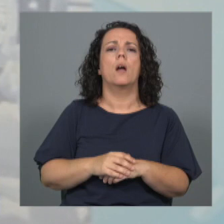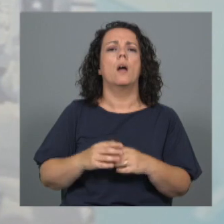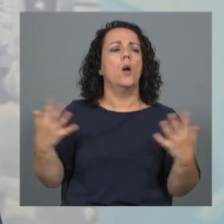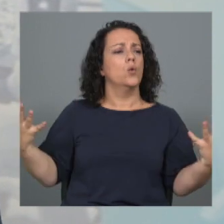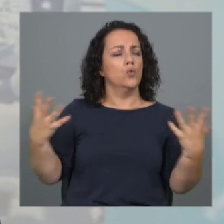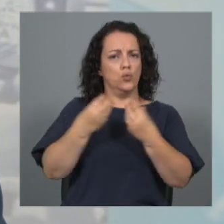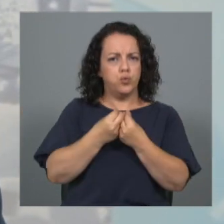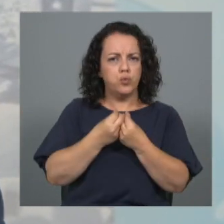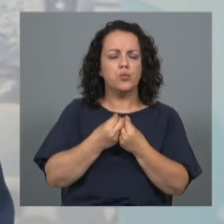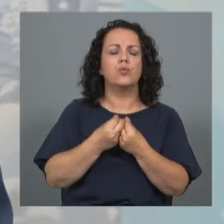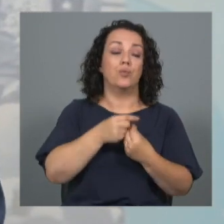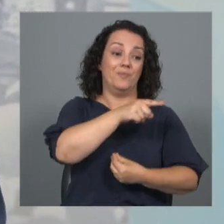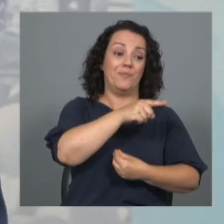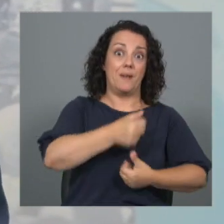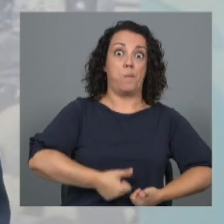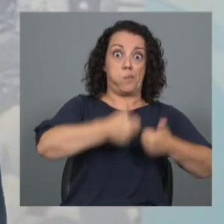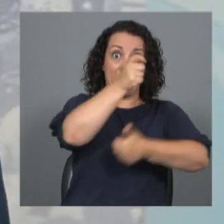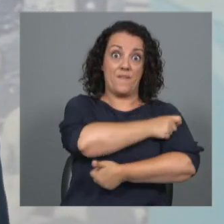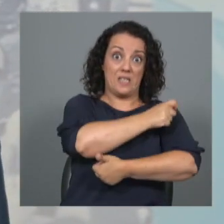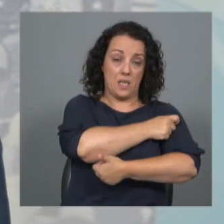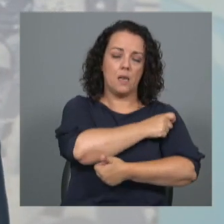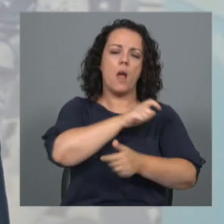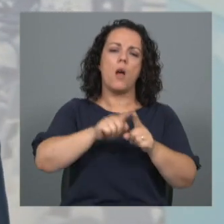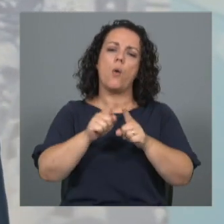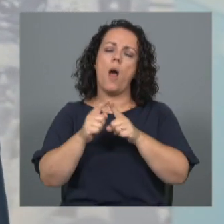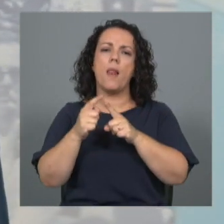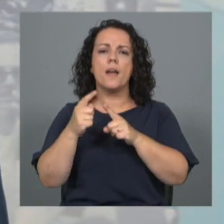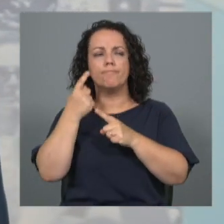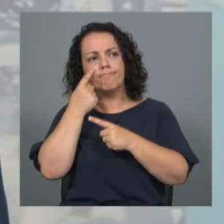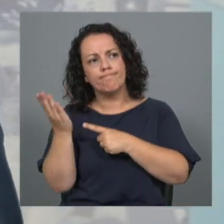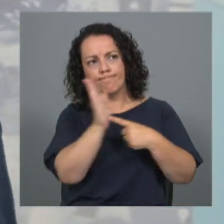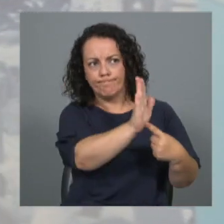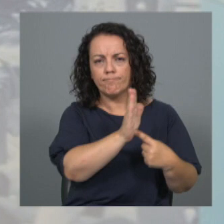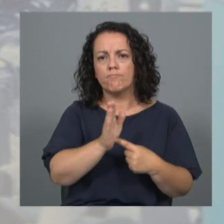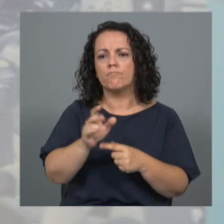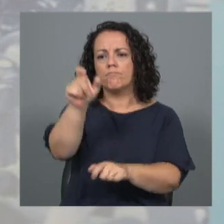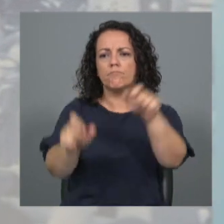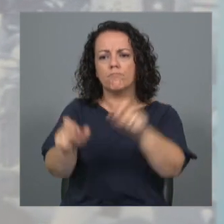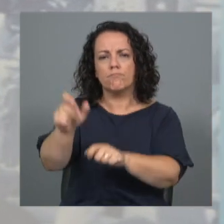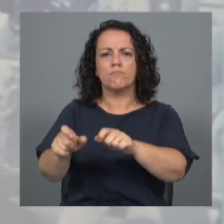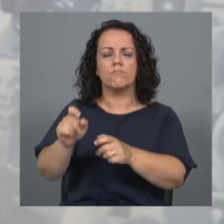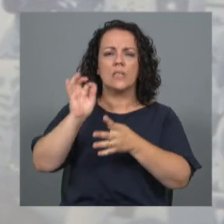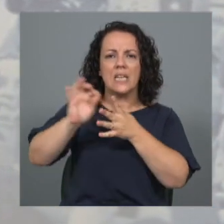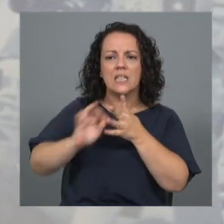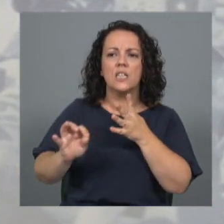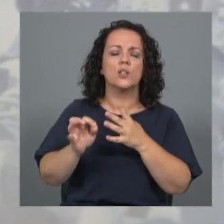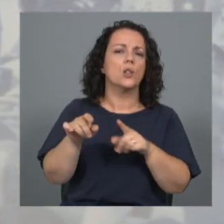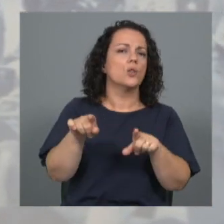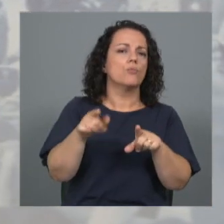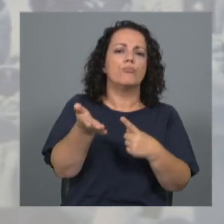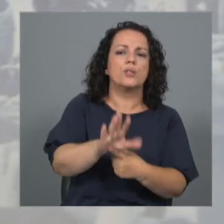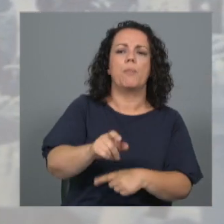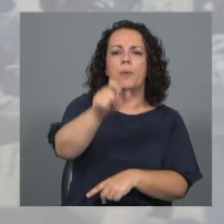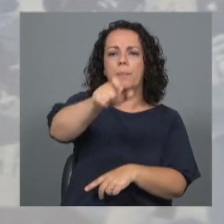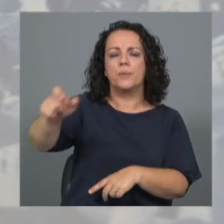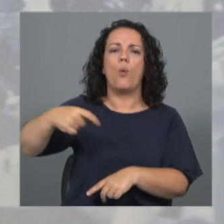com a estratégia nacional, dar as características específicas desta população, por exemplo, a dificuldade, se calhar, de acorrerem a um pavilhão ou de estarem